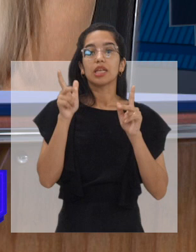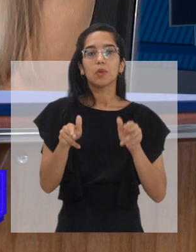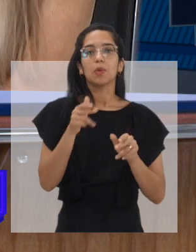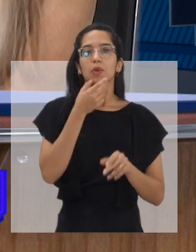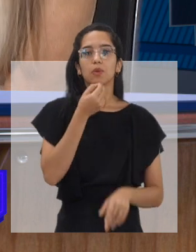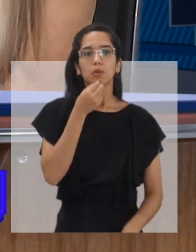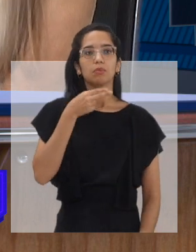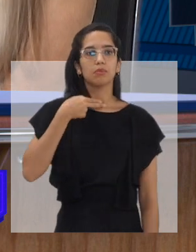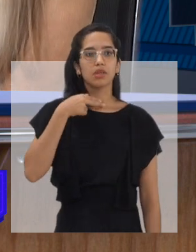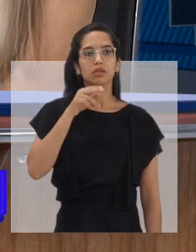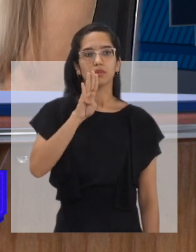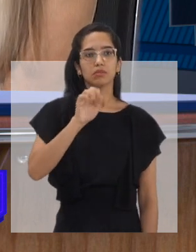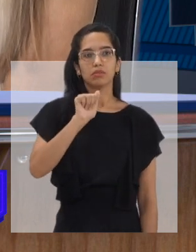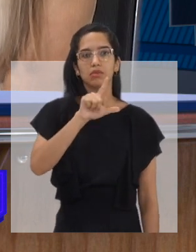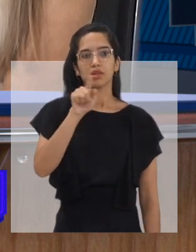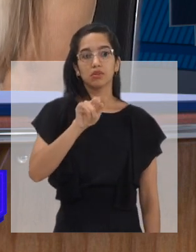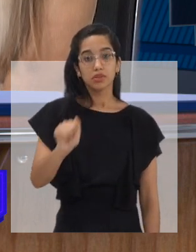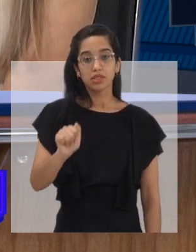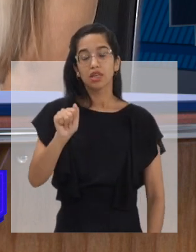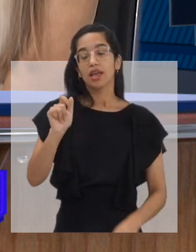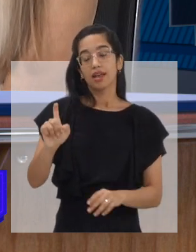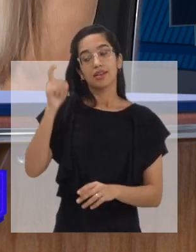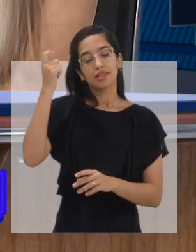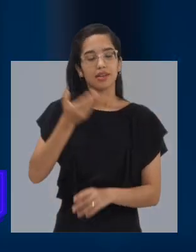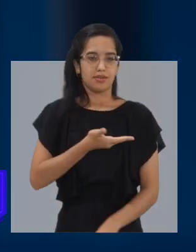eram amigos. E padre Pedro Maione